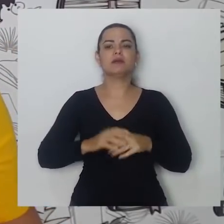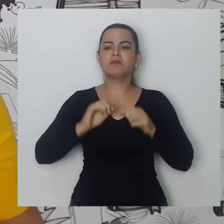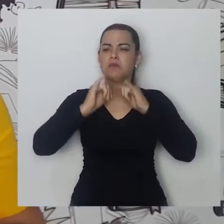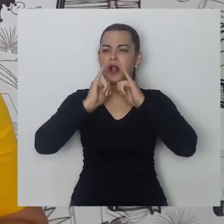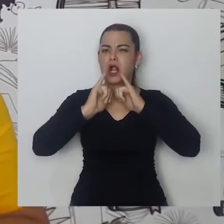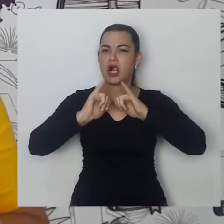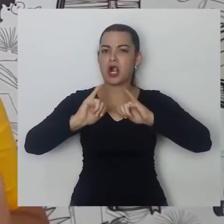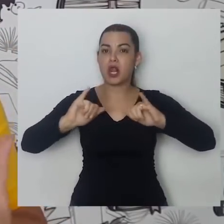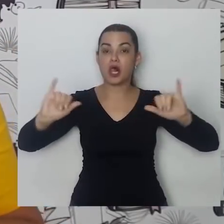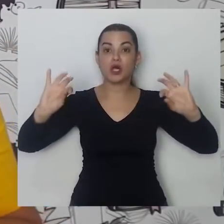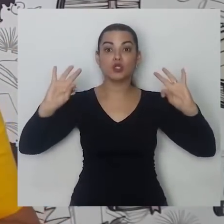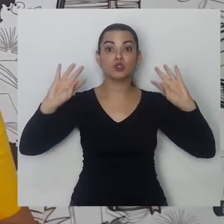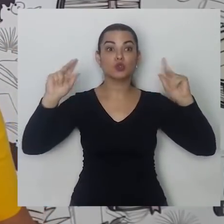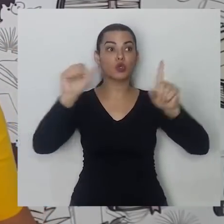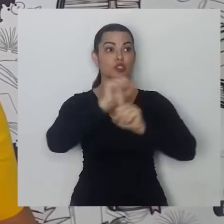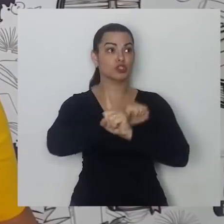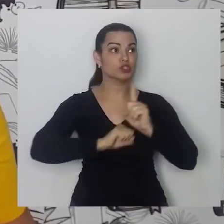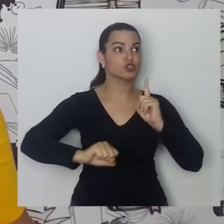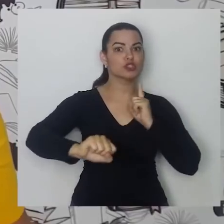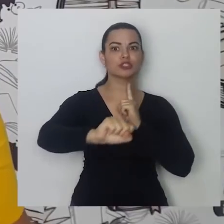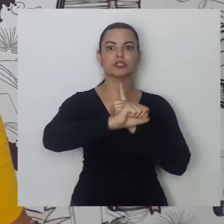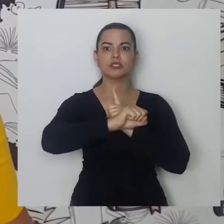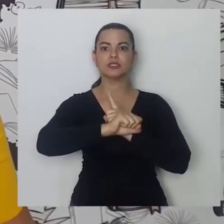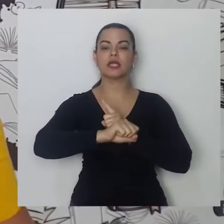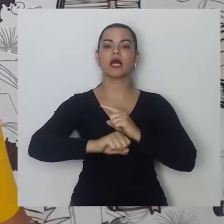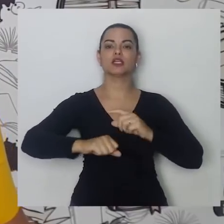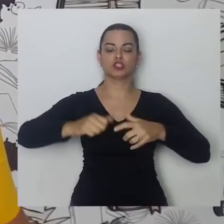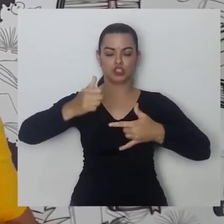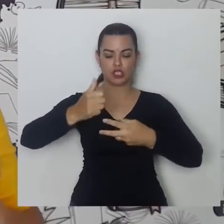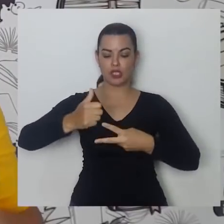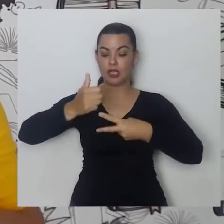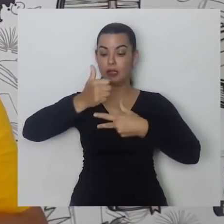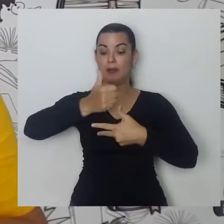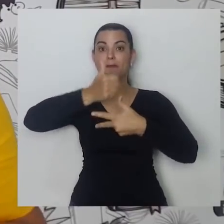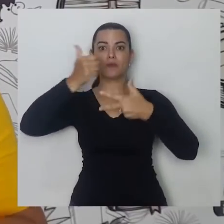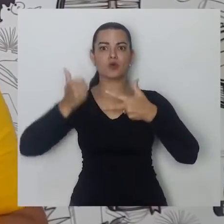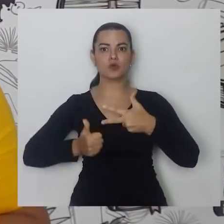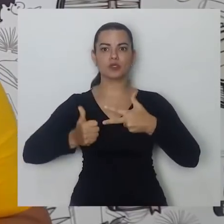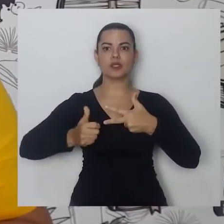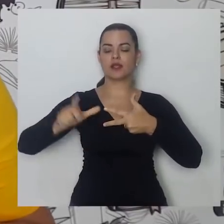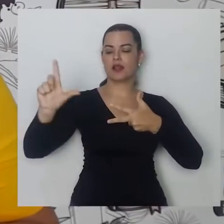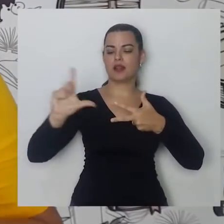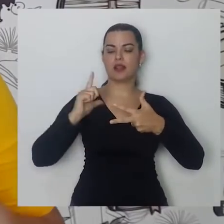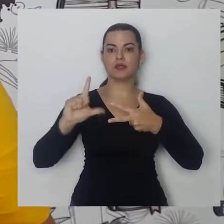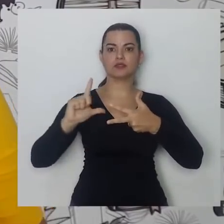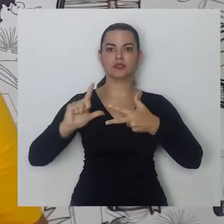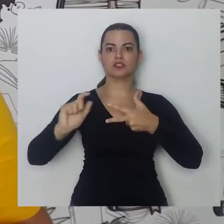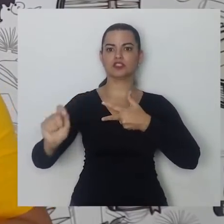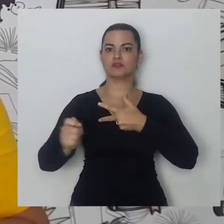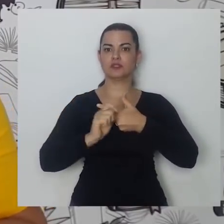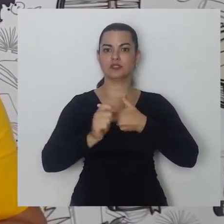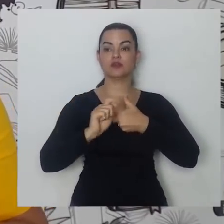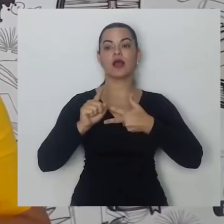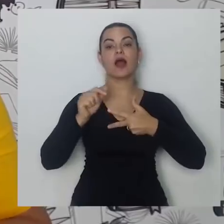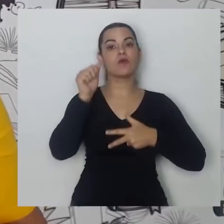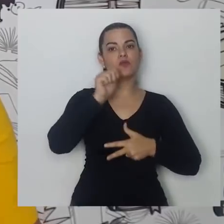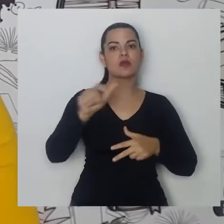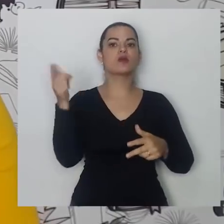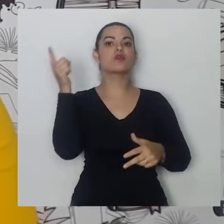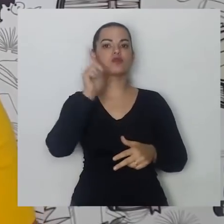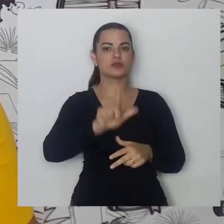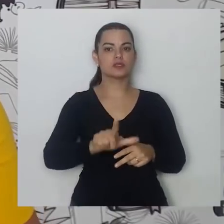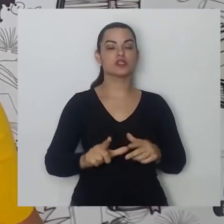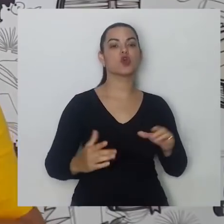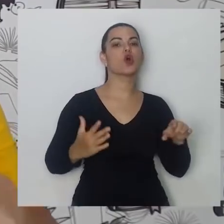poder legislativo, o executivo e a sociedade de maneira geral, ela conseguiu a aprovação do projeto de lei na Câmara